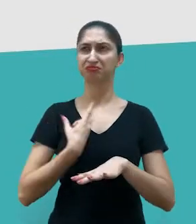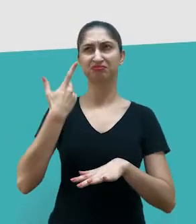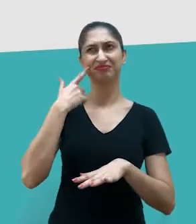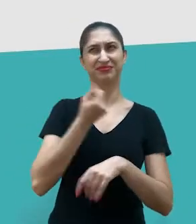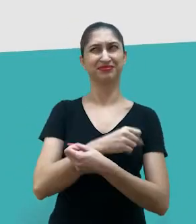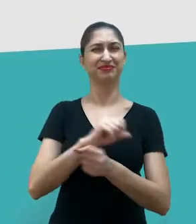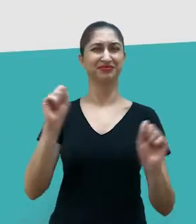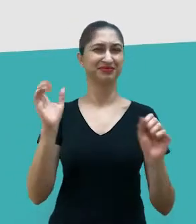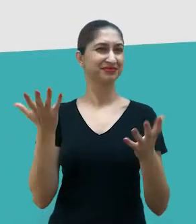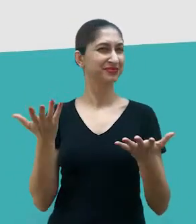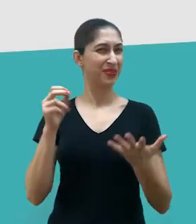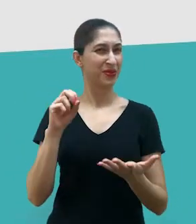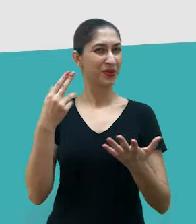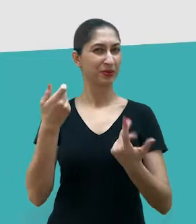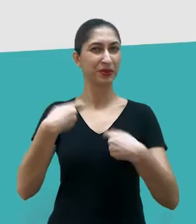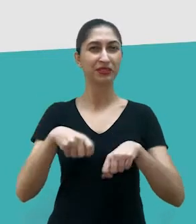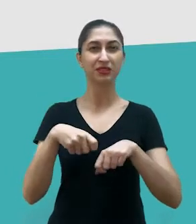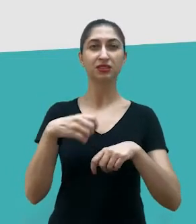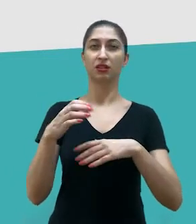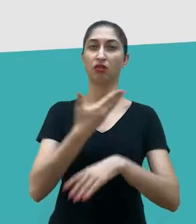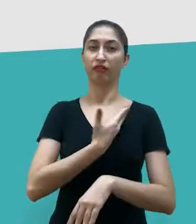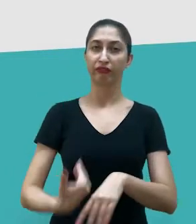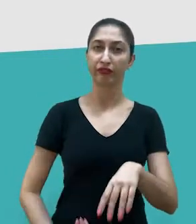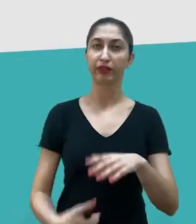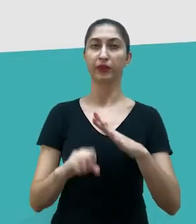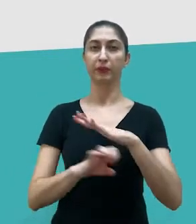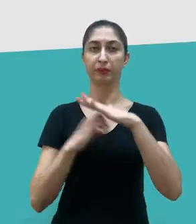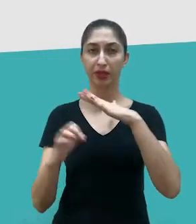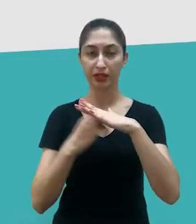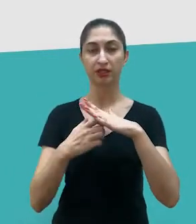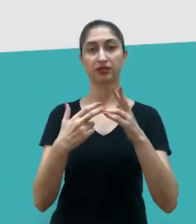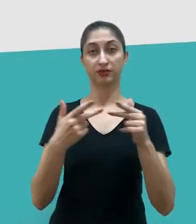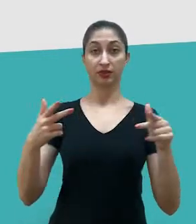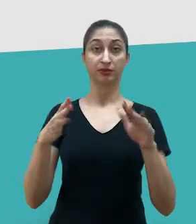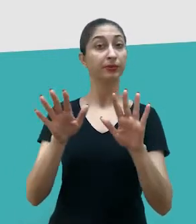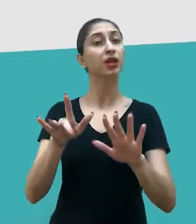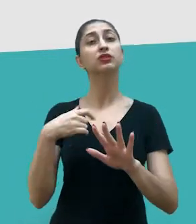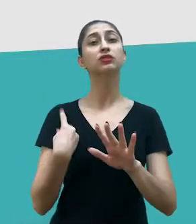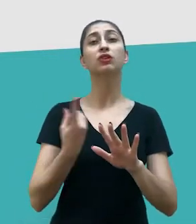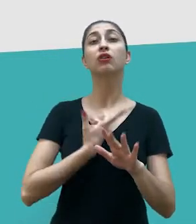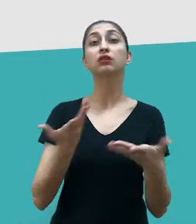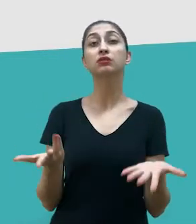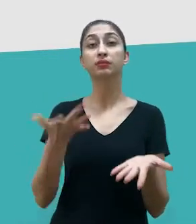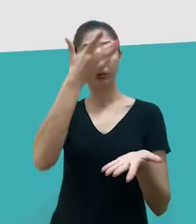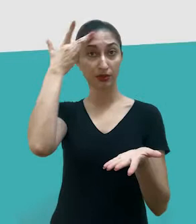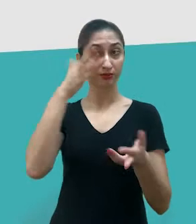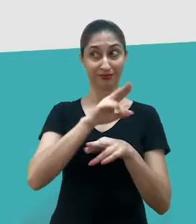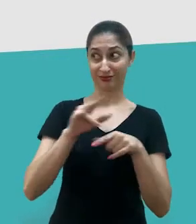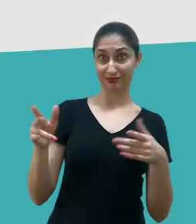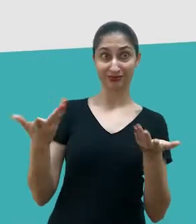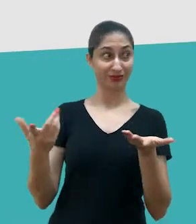muito impossível ou que depende apenas de governo, instituições e empresas. E nós, enquanto